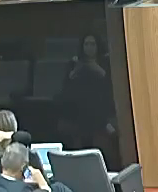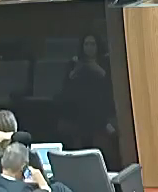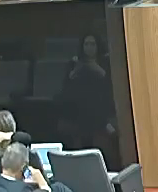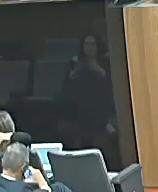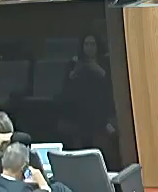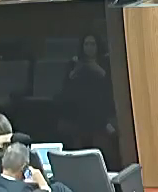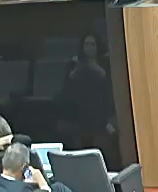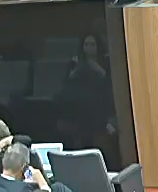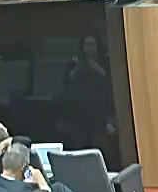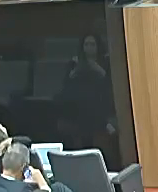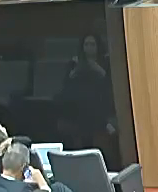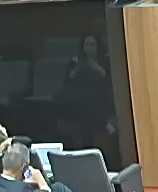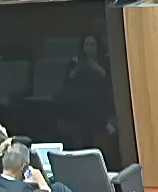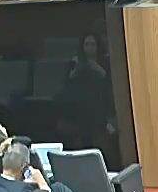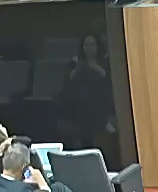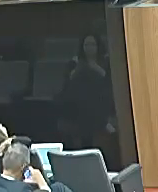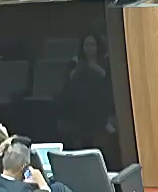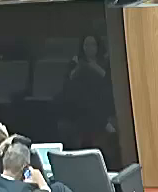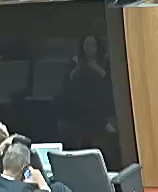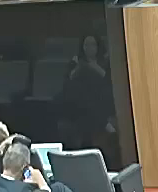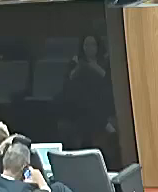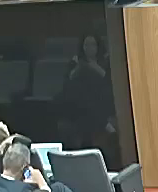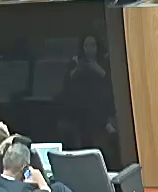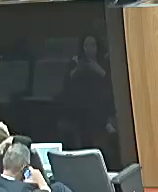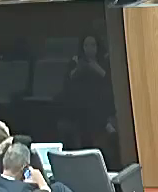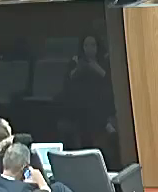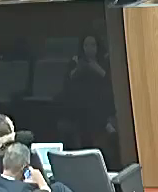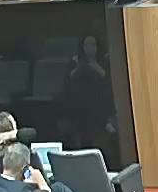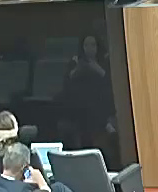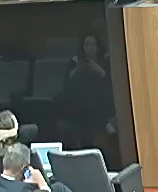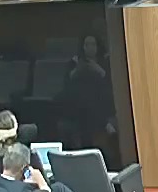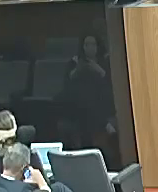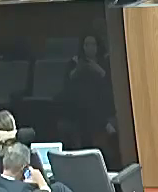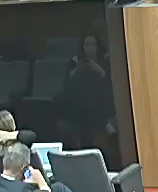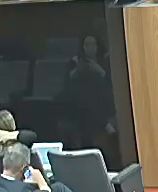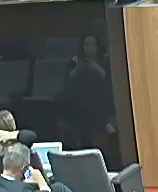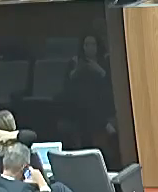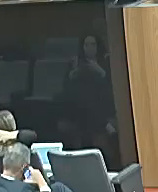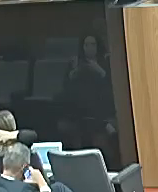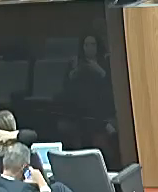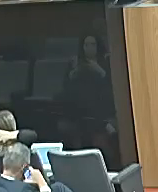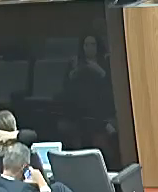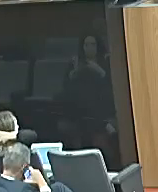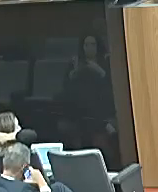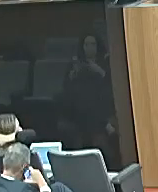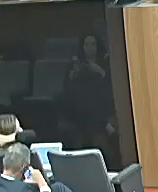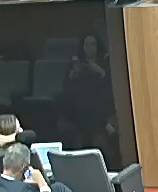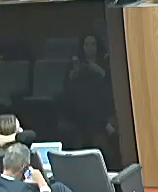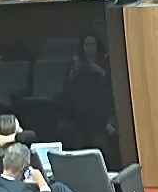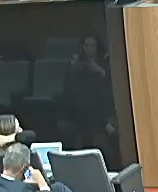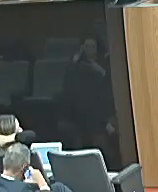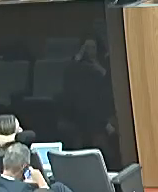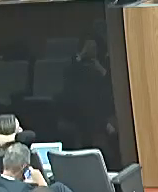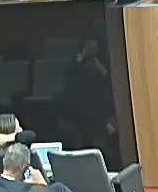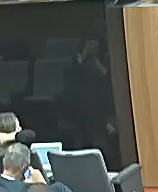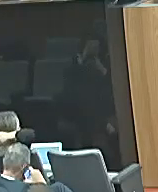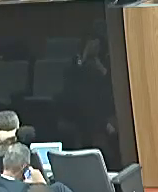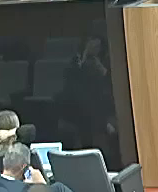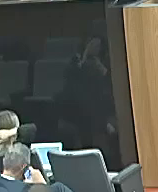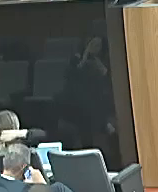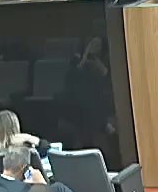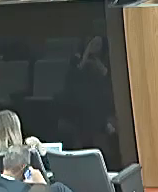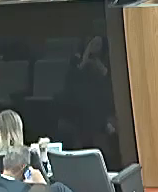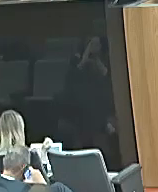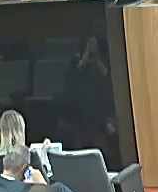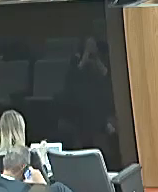e que a assembléia possa ajudar aos servidores a trabalhar isso não podemos mais continuar essa mazela que o estado possa entender que ela tem que existir